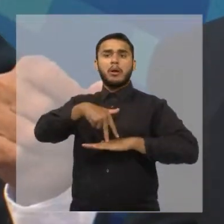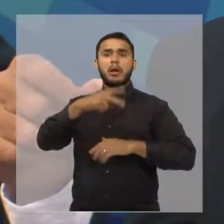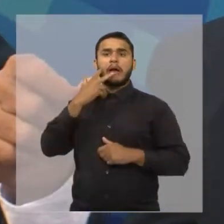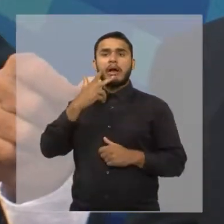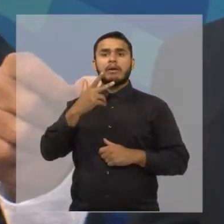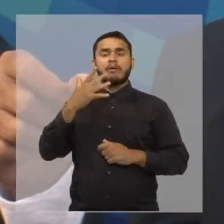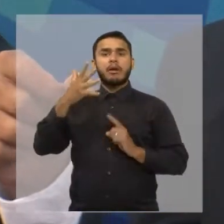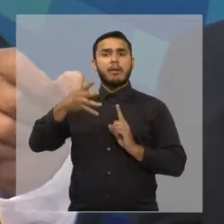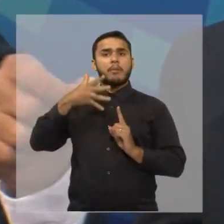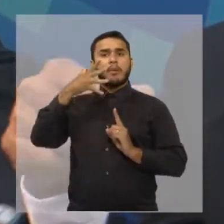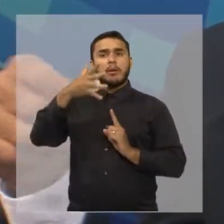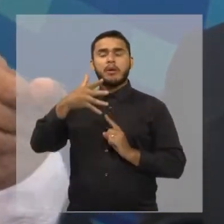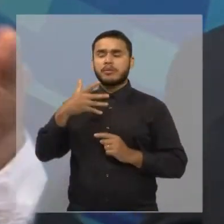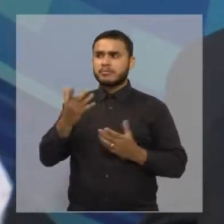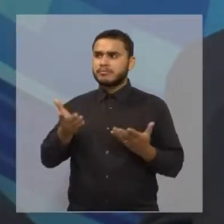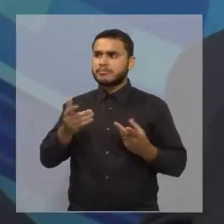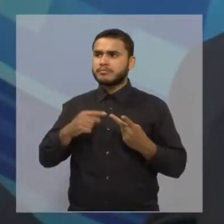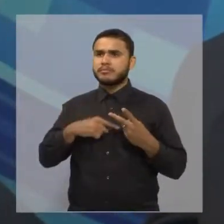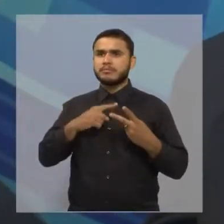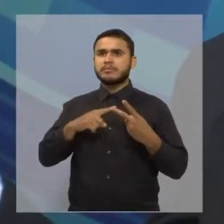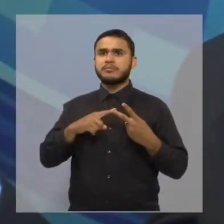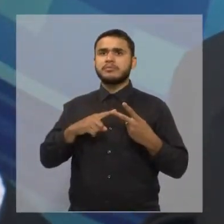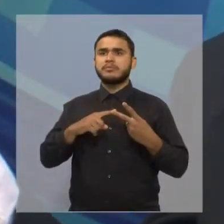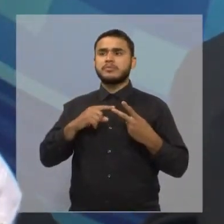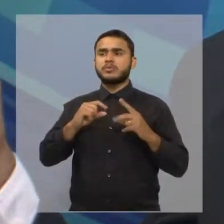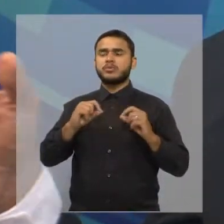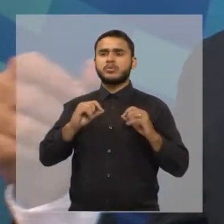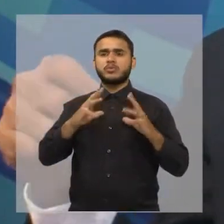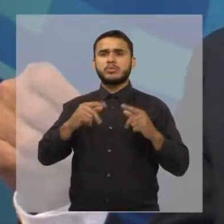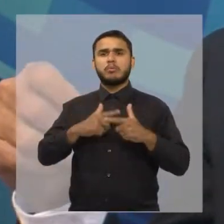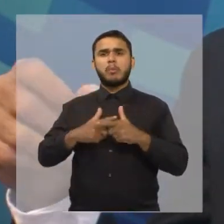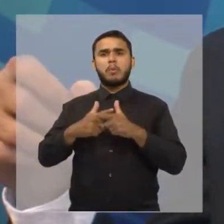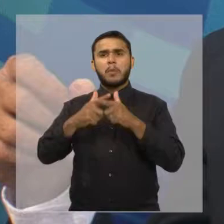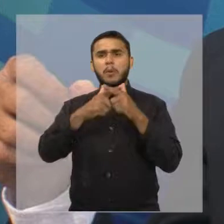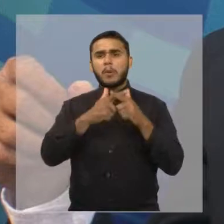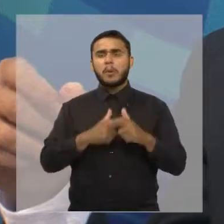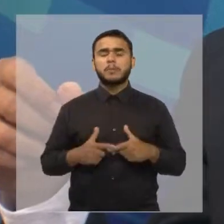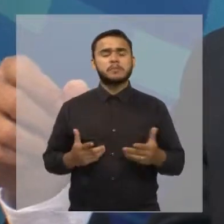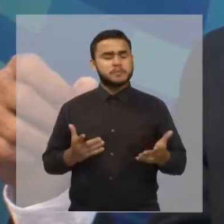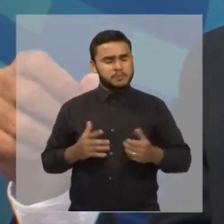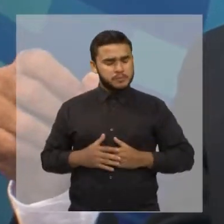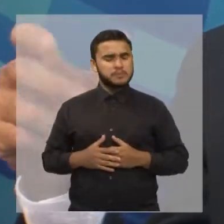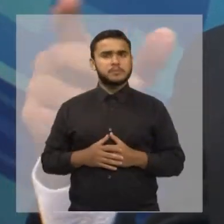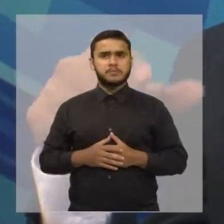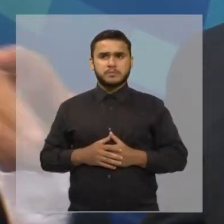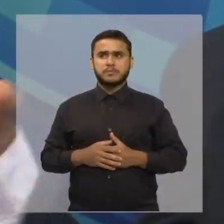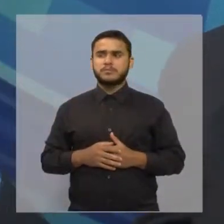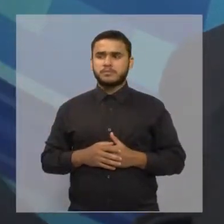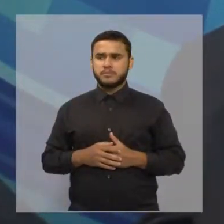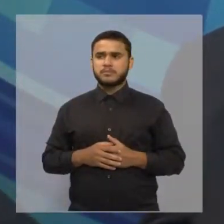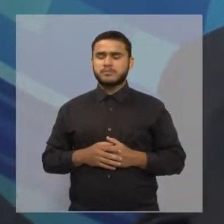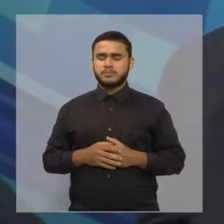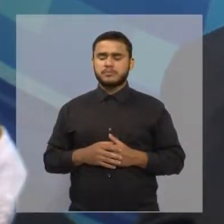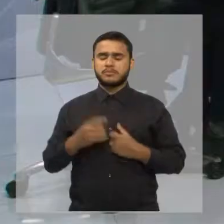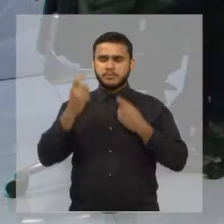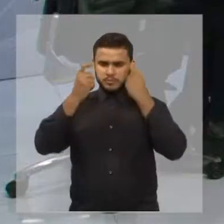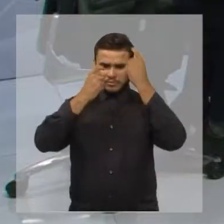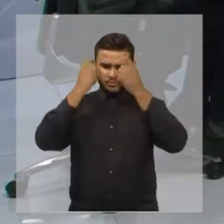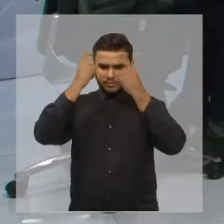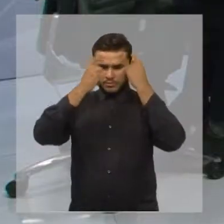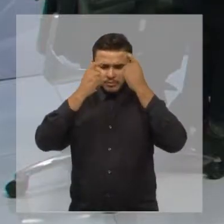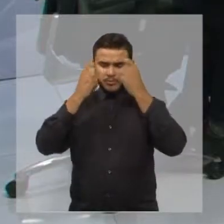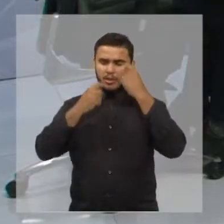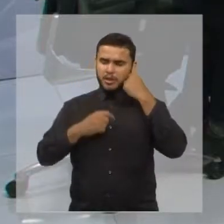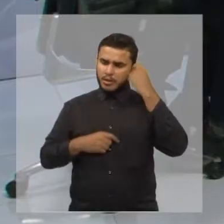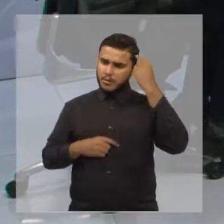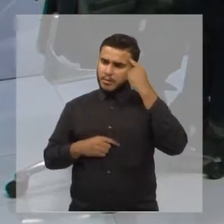governadores do Nordeste, e a política virou um jogo de caneladas, eu acho mais preocupante. Eu acho